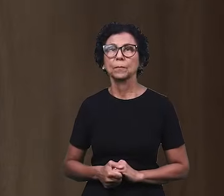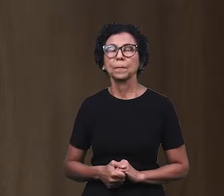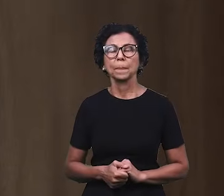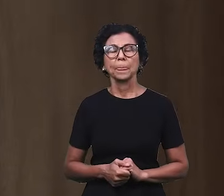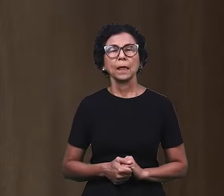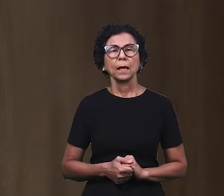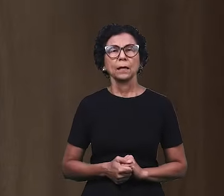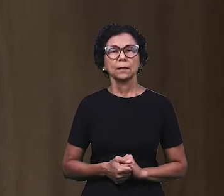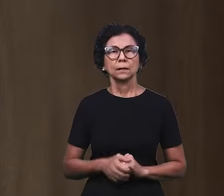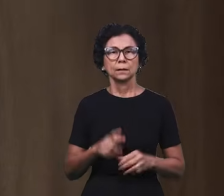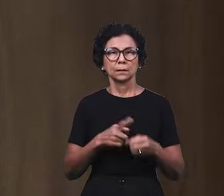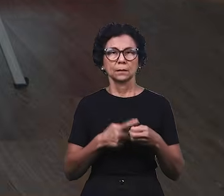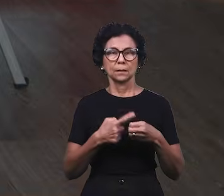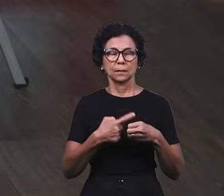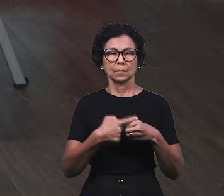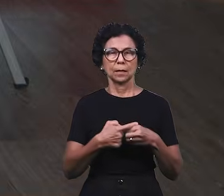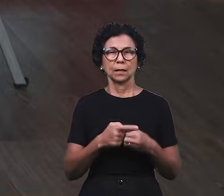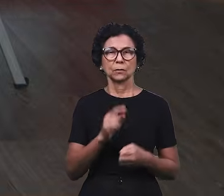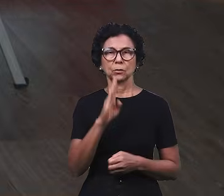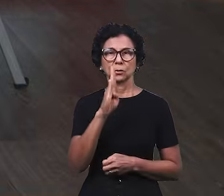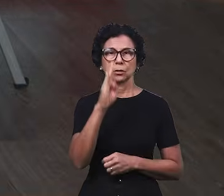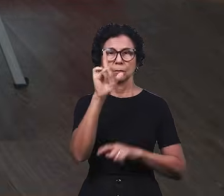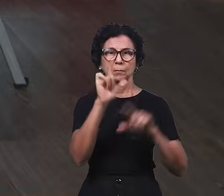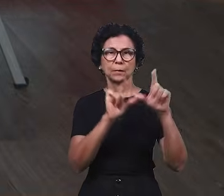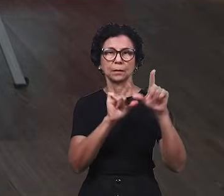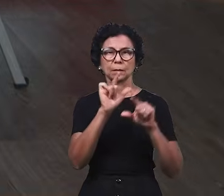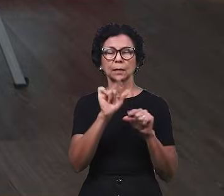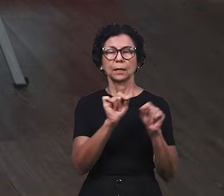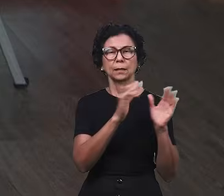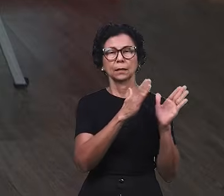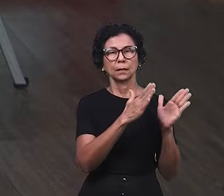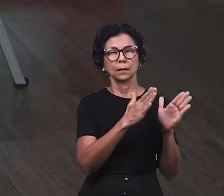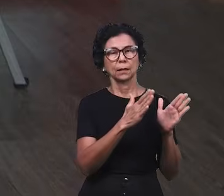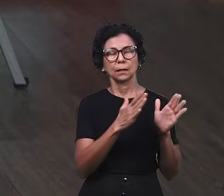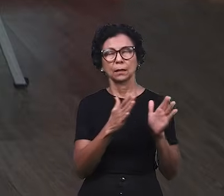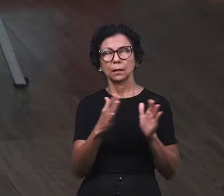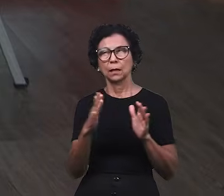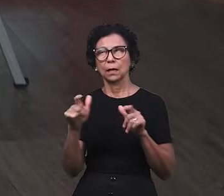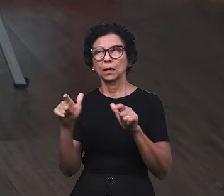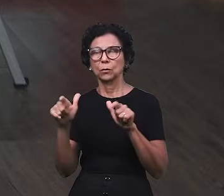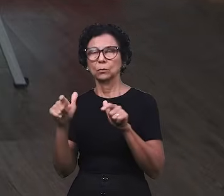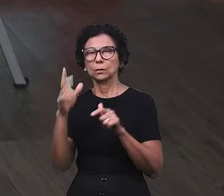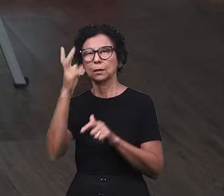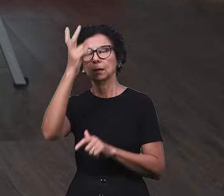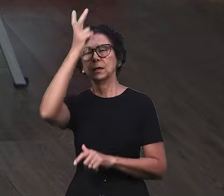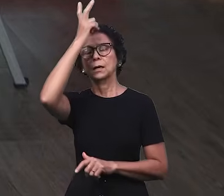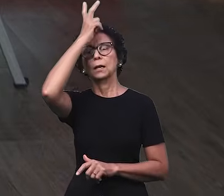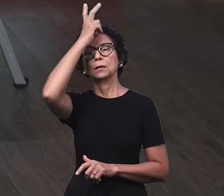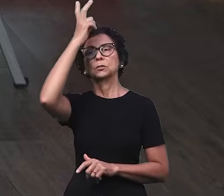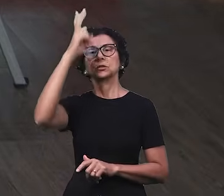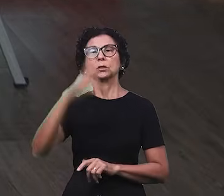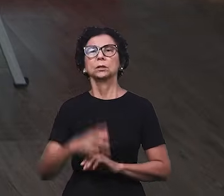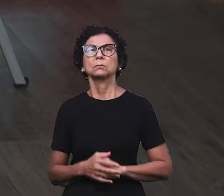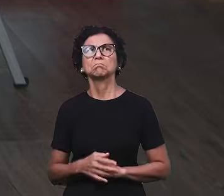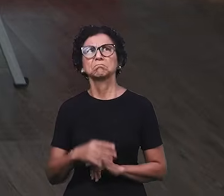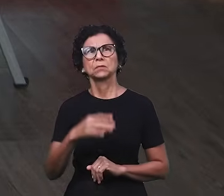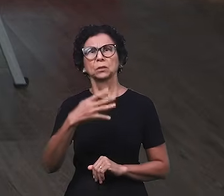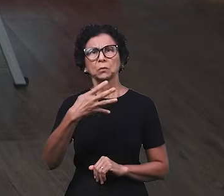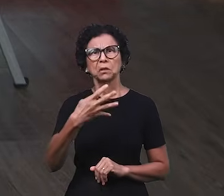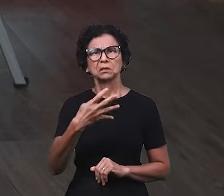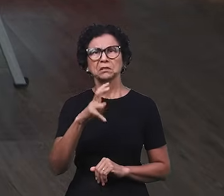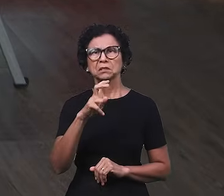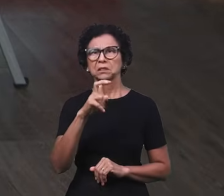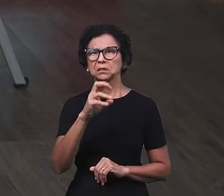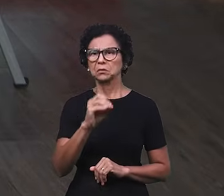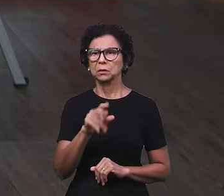Egito, ali, essa região do delta do Nilo, que fica aqui assim, em linha reta dá em torno de